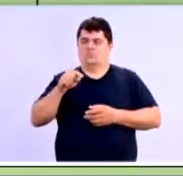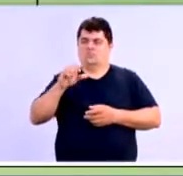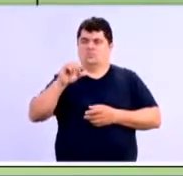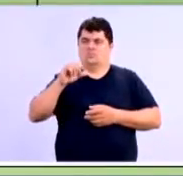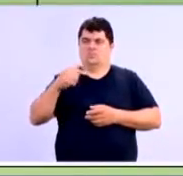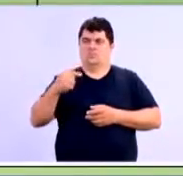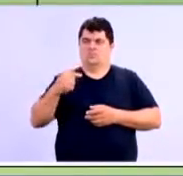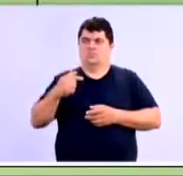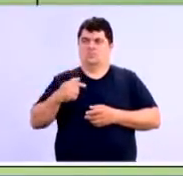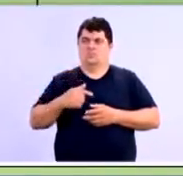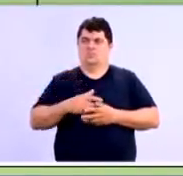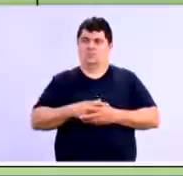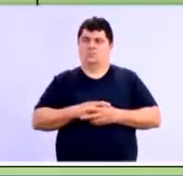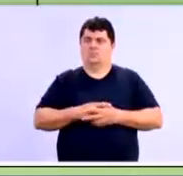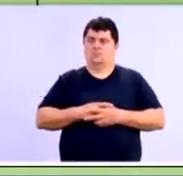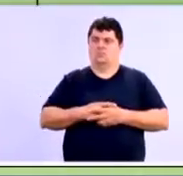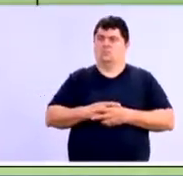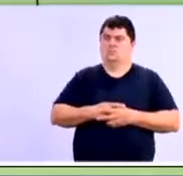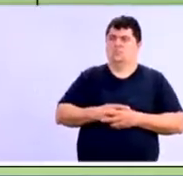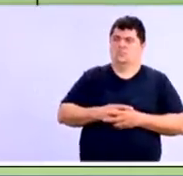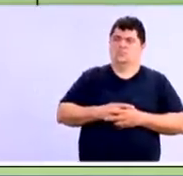12,97. Isso, 12,97.